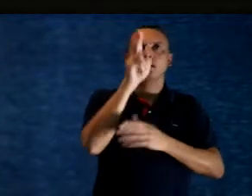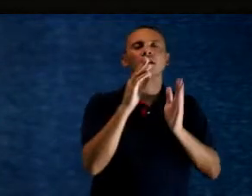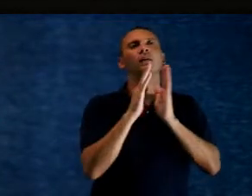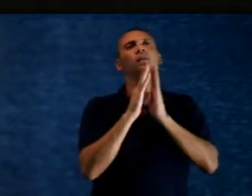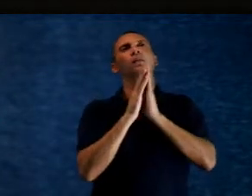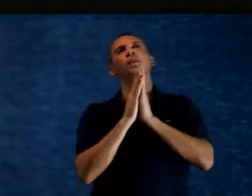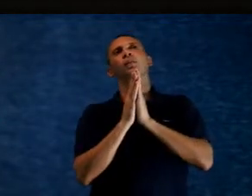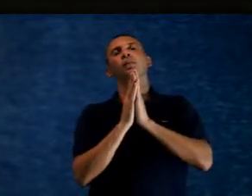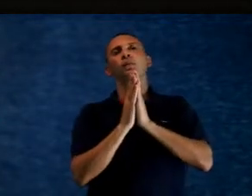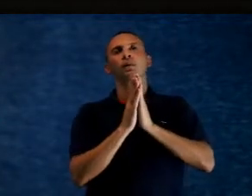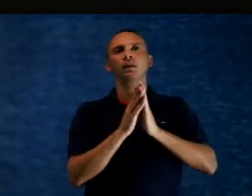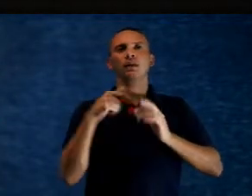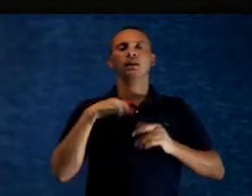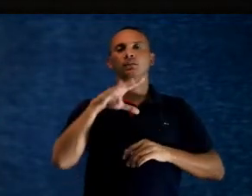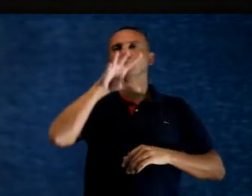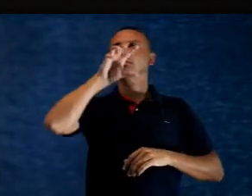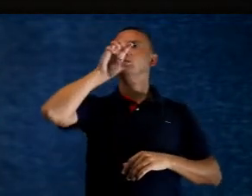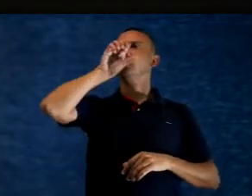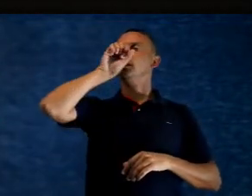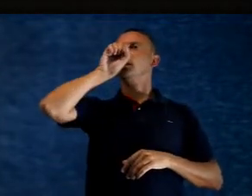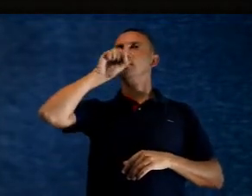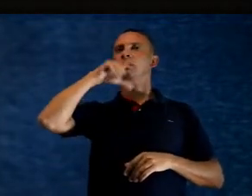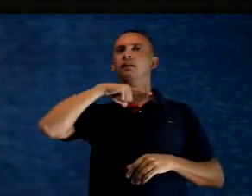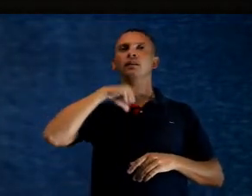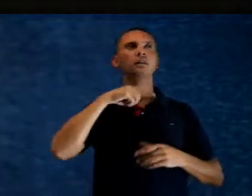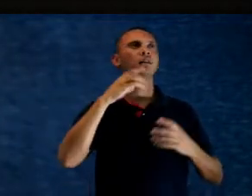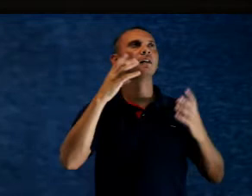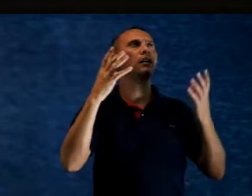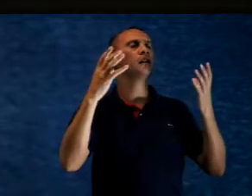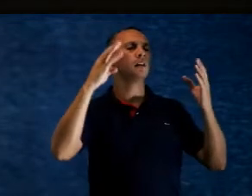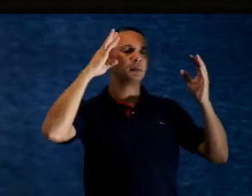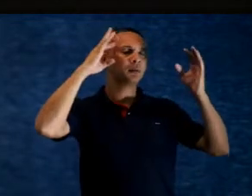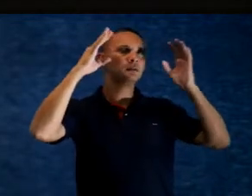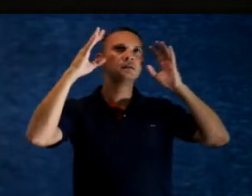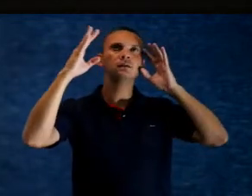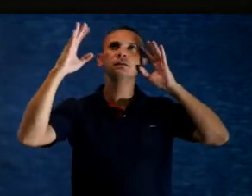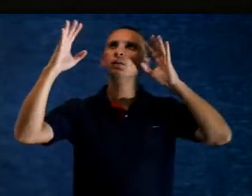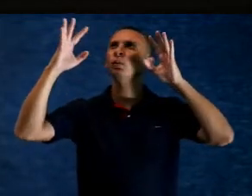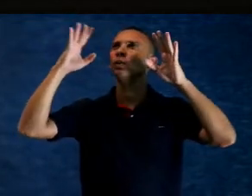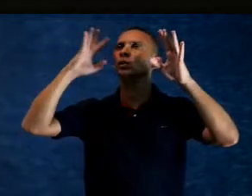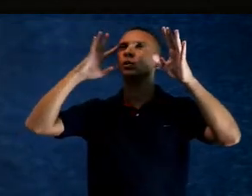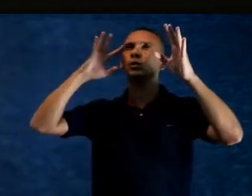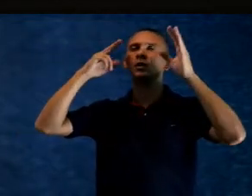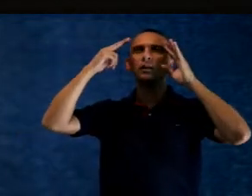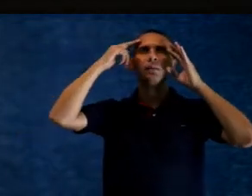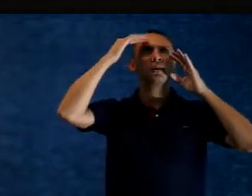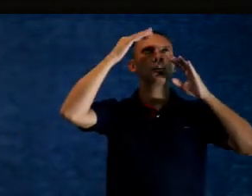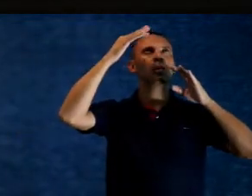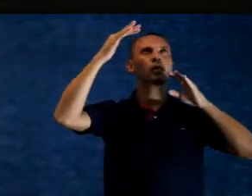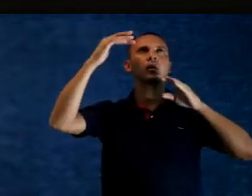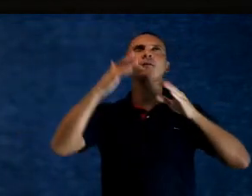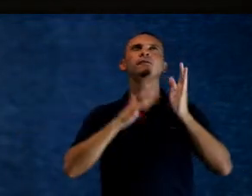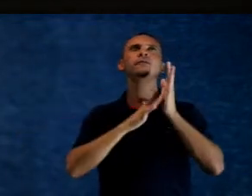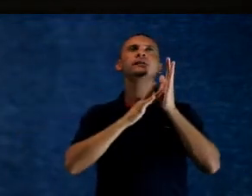filhinha, você vai conseguir tudo direitinho. Tenha confiança no meu amor. É preciso só esperar com